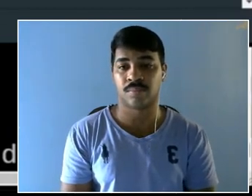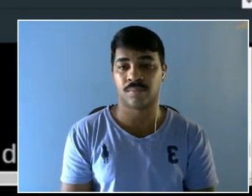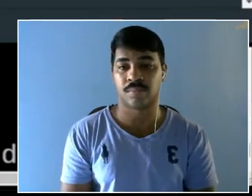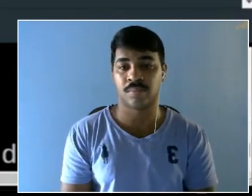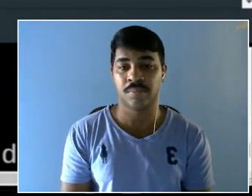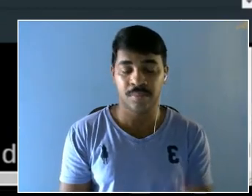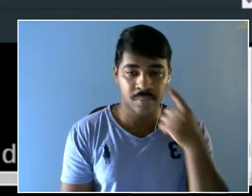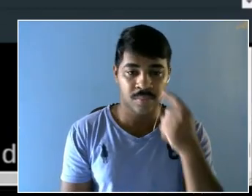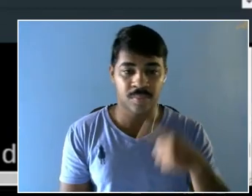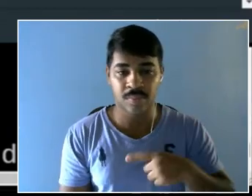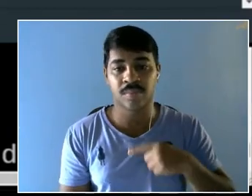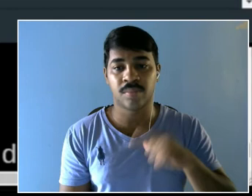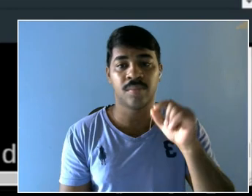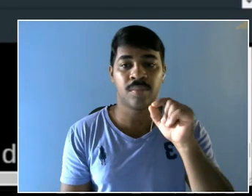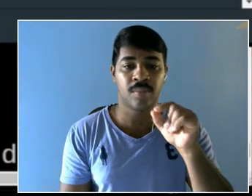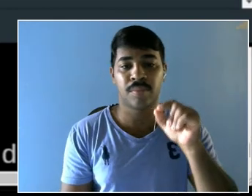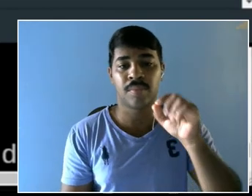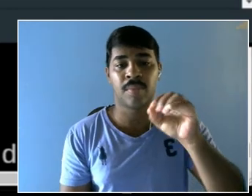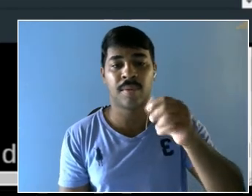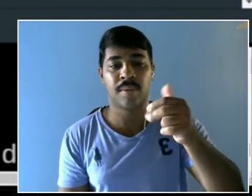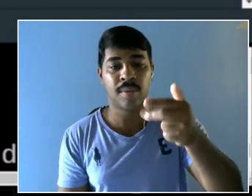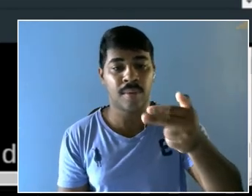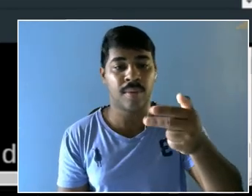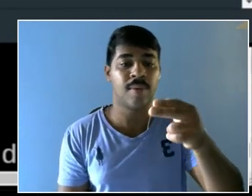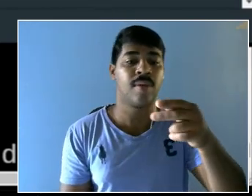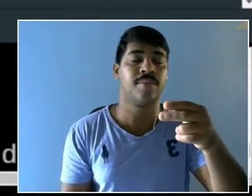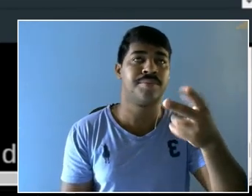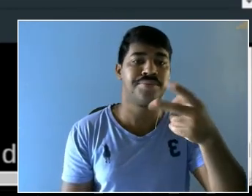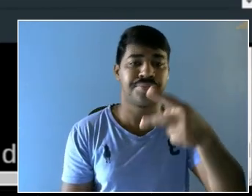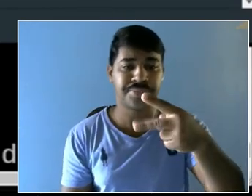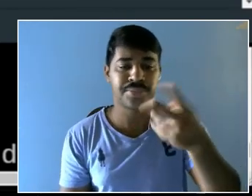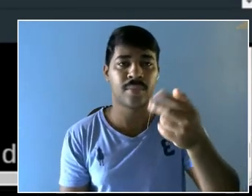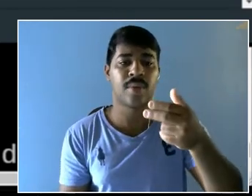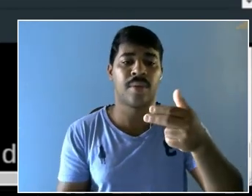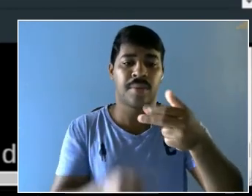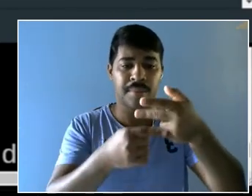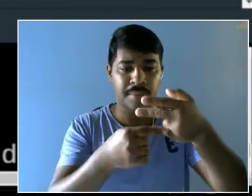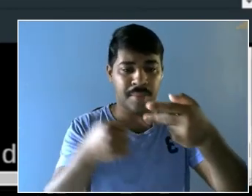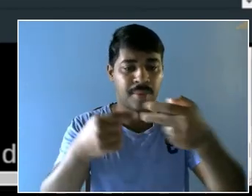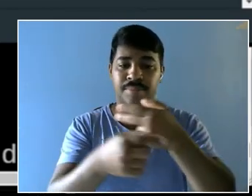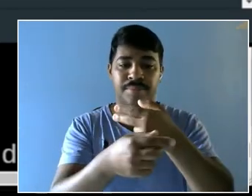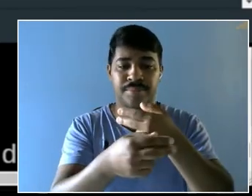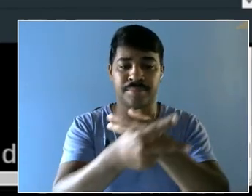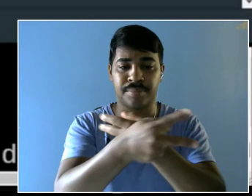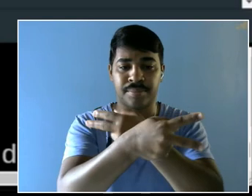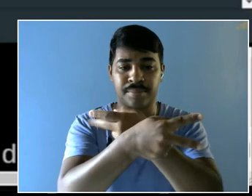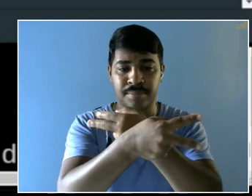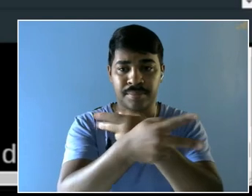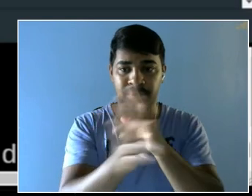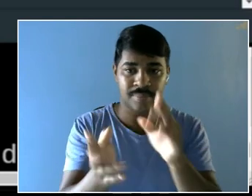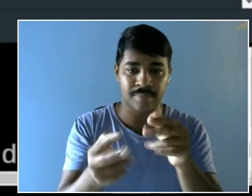operadores igual, aí tem o menor, maior, maior igual. Veja lá a aula do C se você não entendeu o que é esse igual